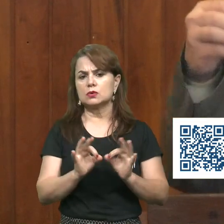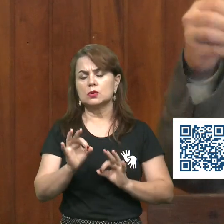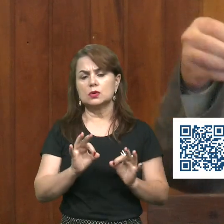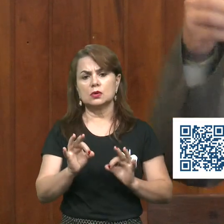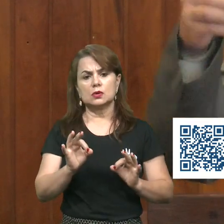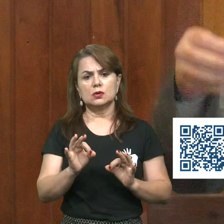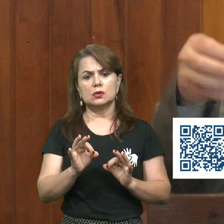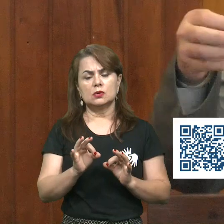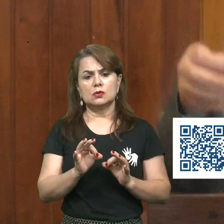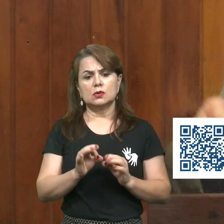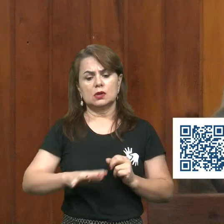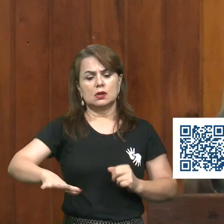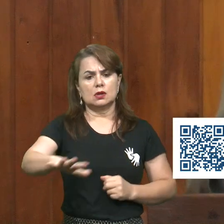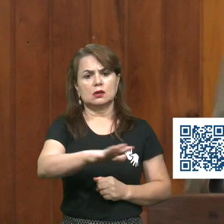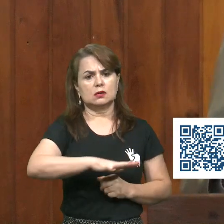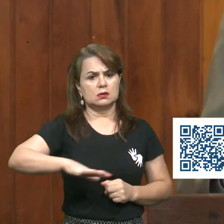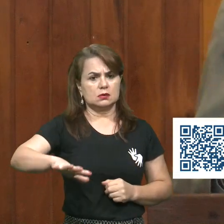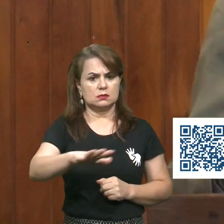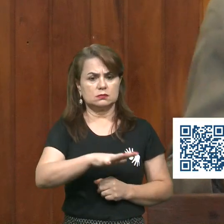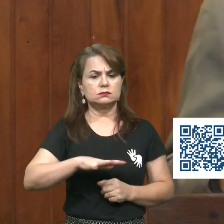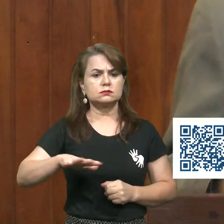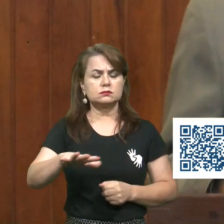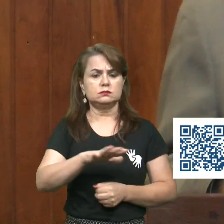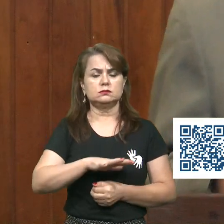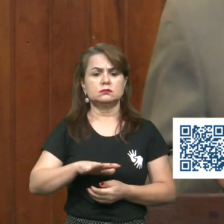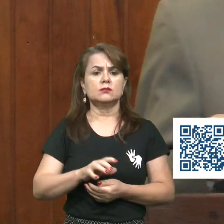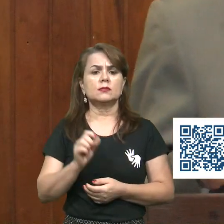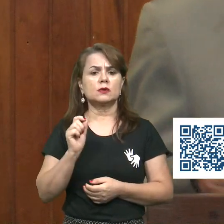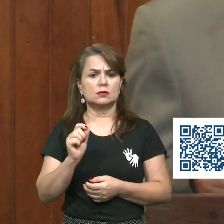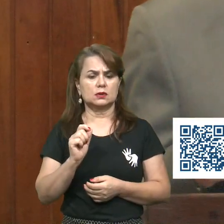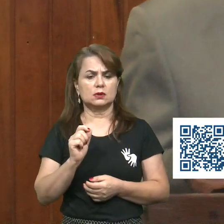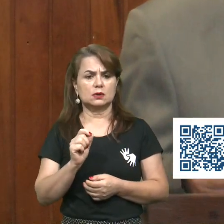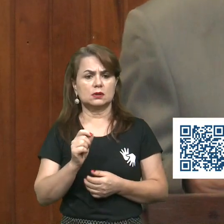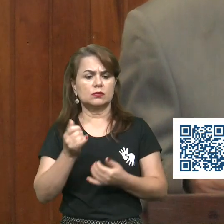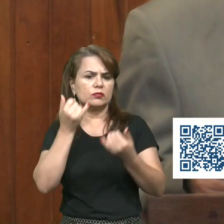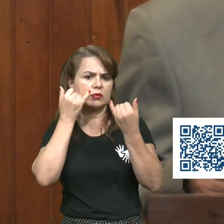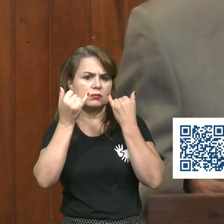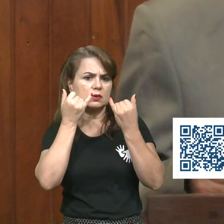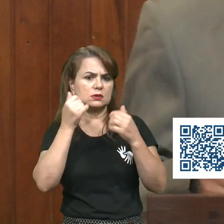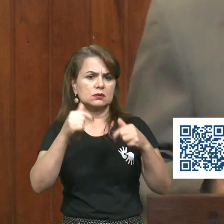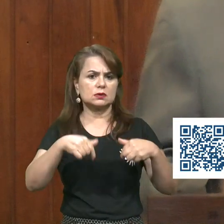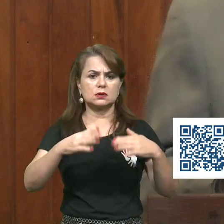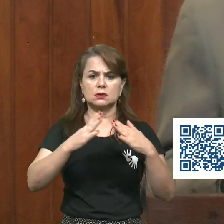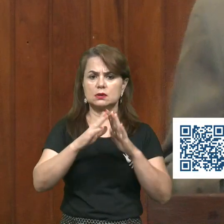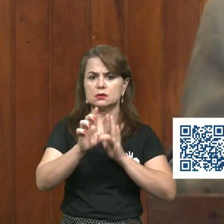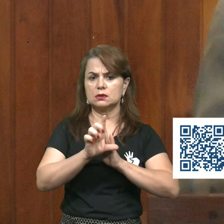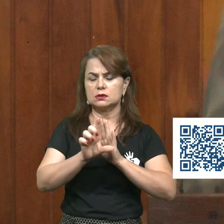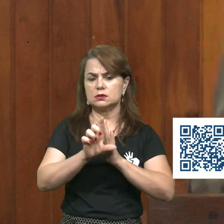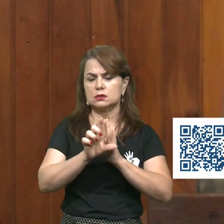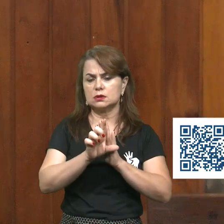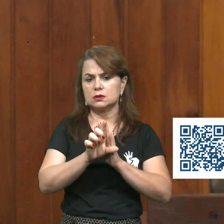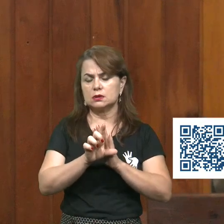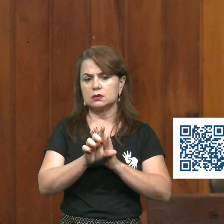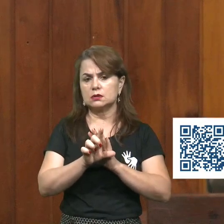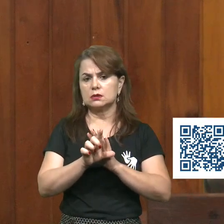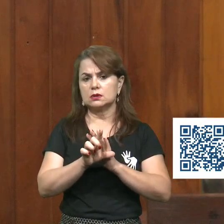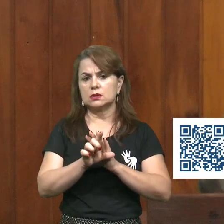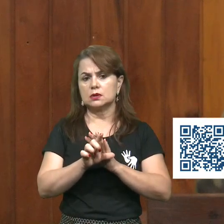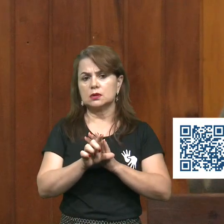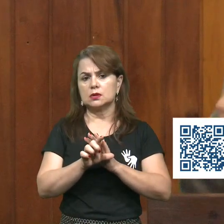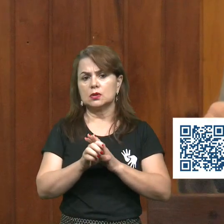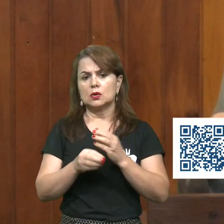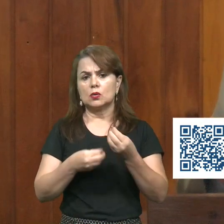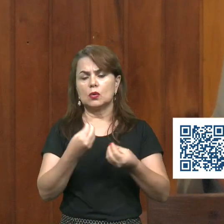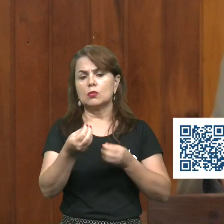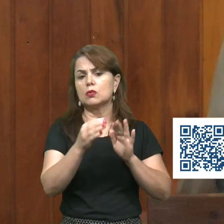na sua área de atuação, para que informe essa casa, através do